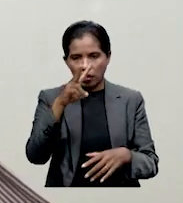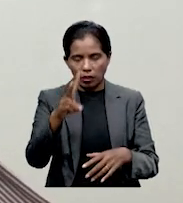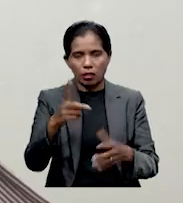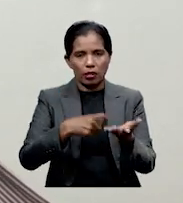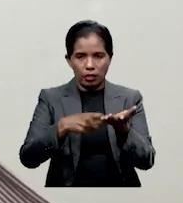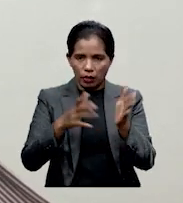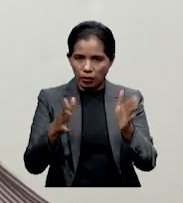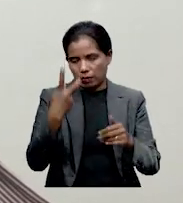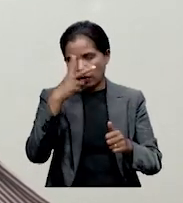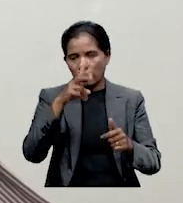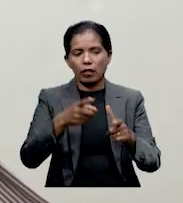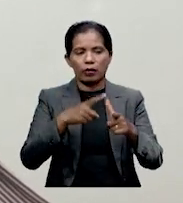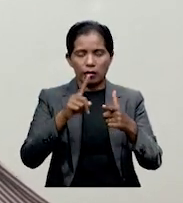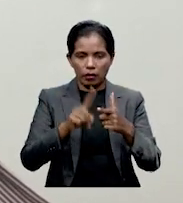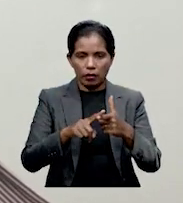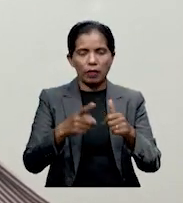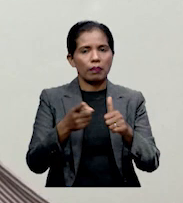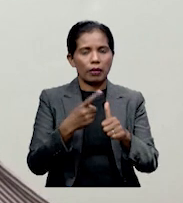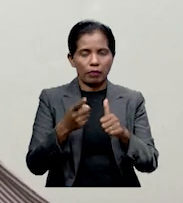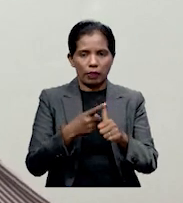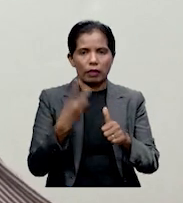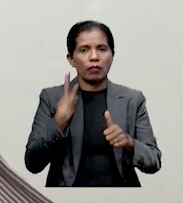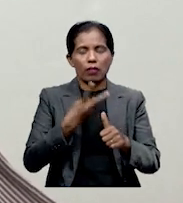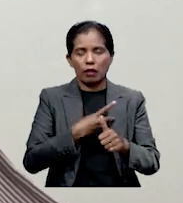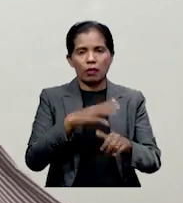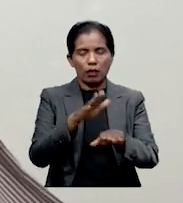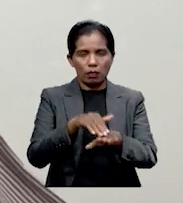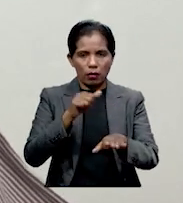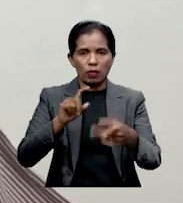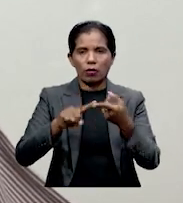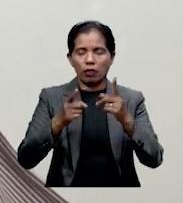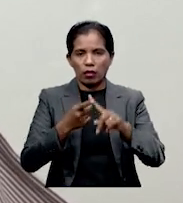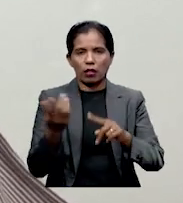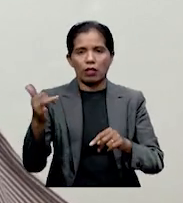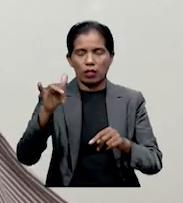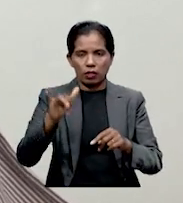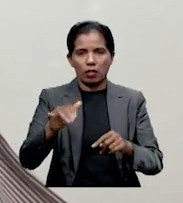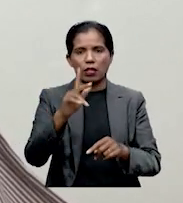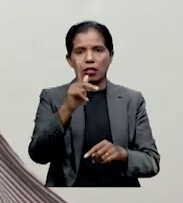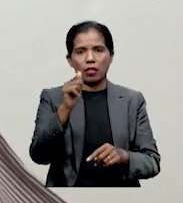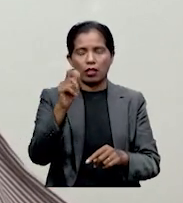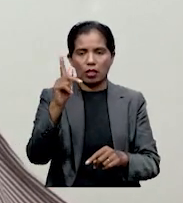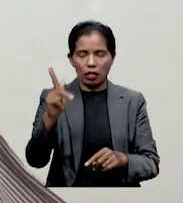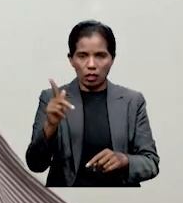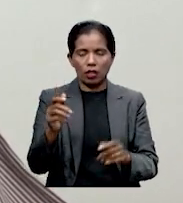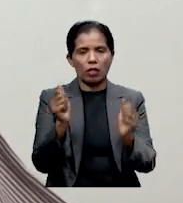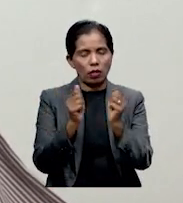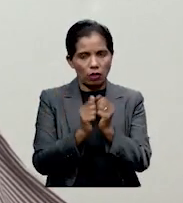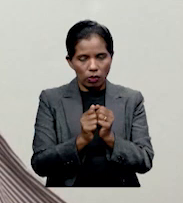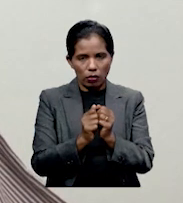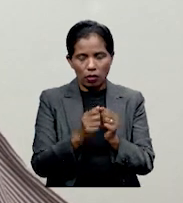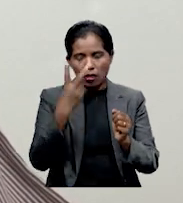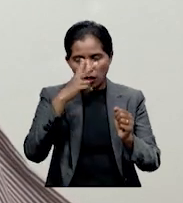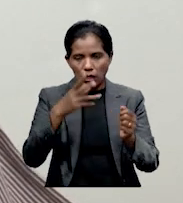barre depois ia o primeiro lançamento né, a mim convida colega sira caco aí faz a ba acompanha barre sim